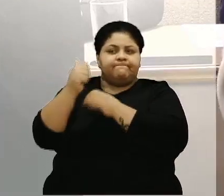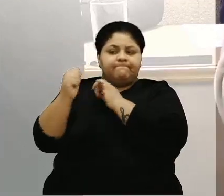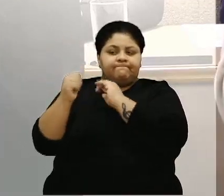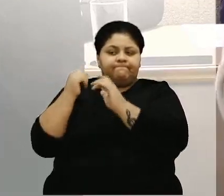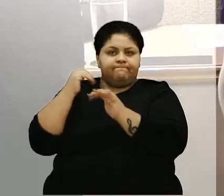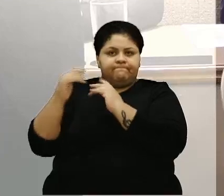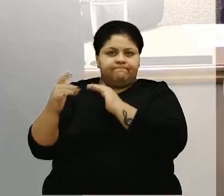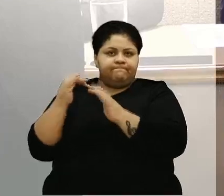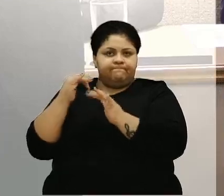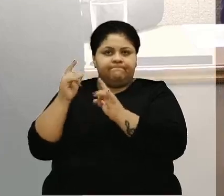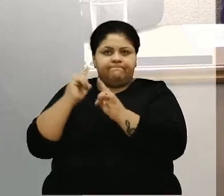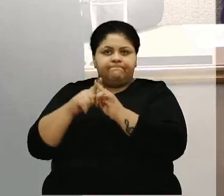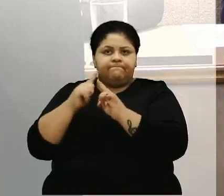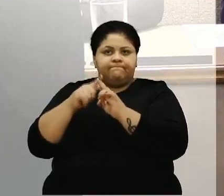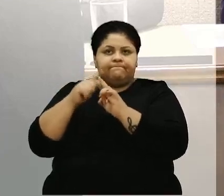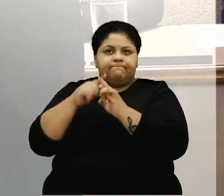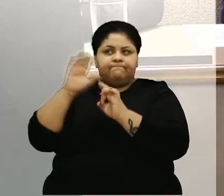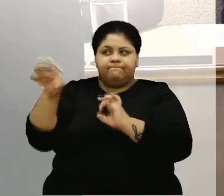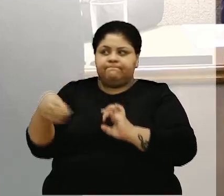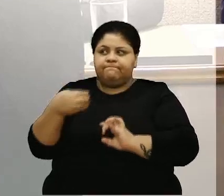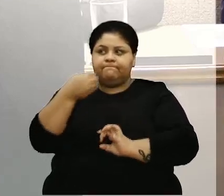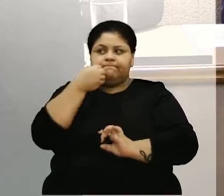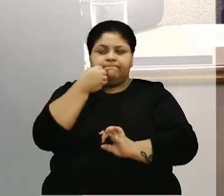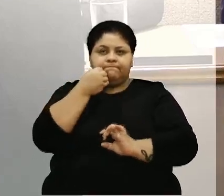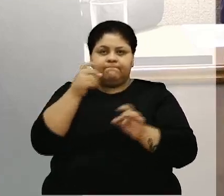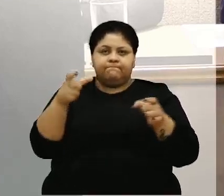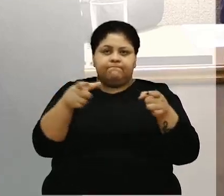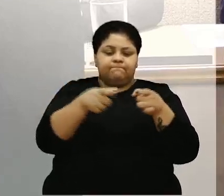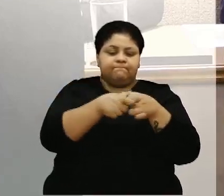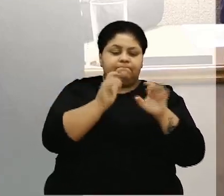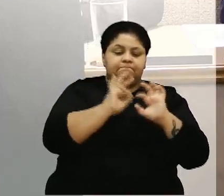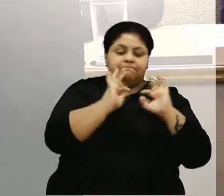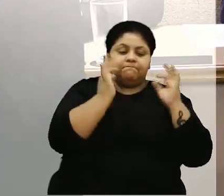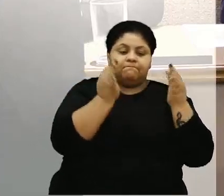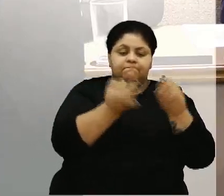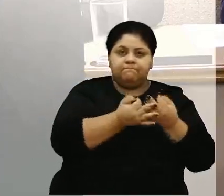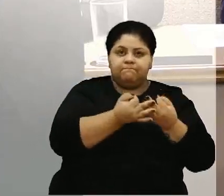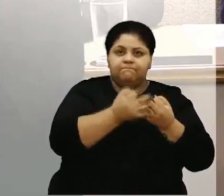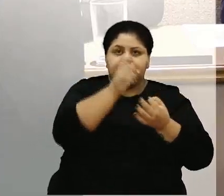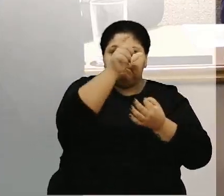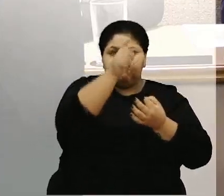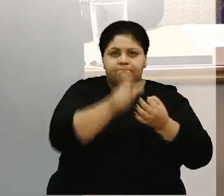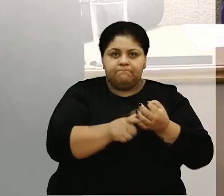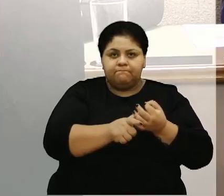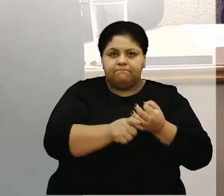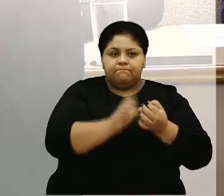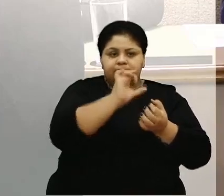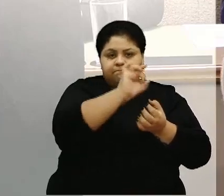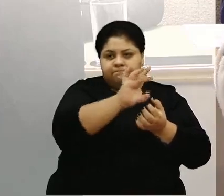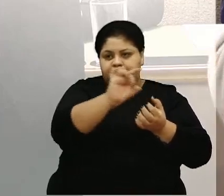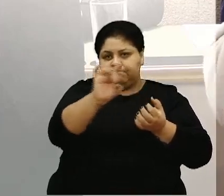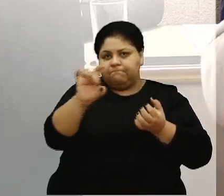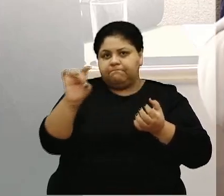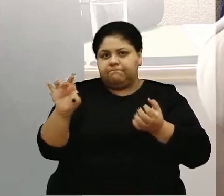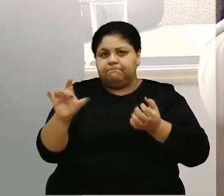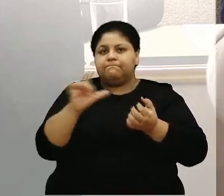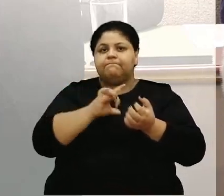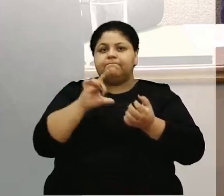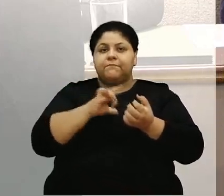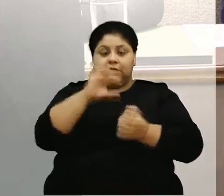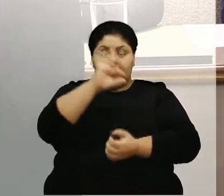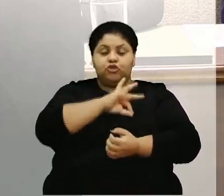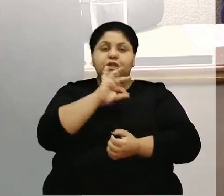movimentos, porque eles dão oportunidade às pequenas famílias, às pessoas individualmente, terem a sua